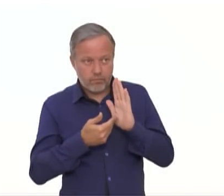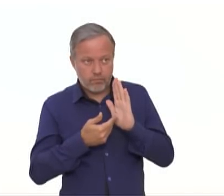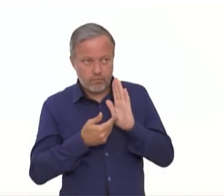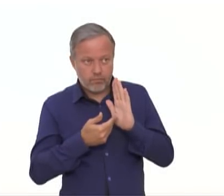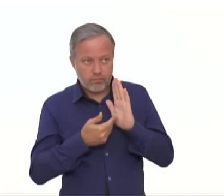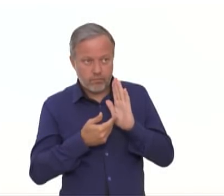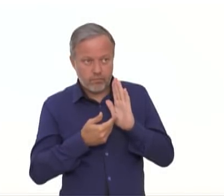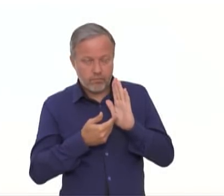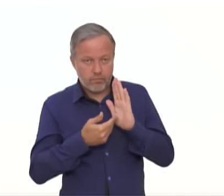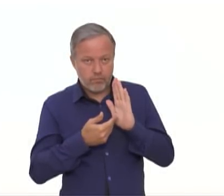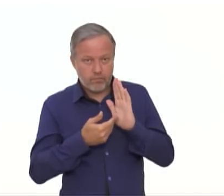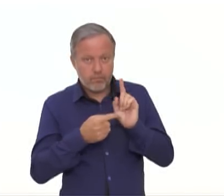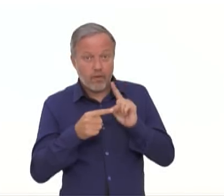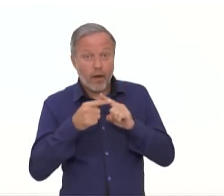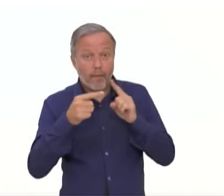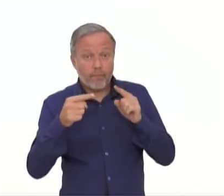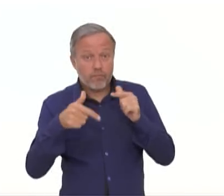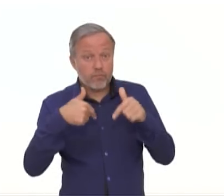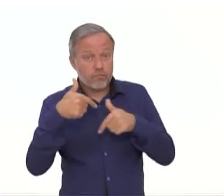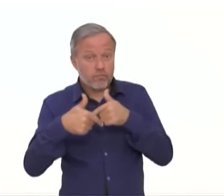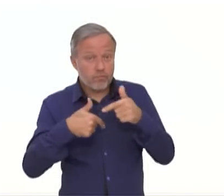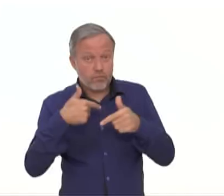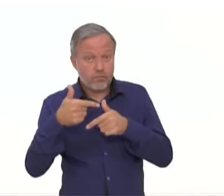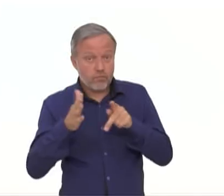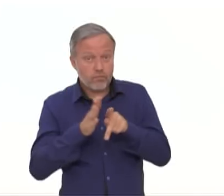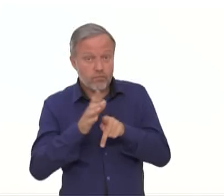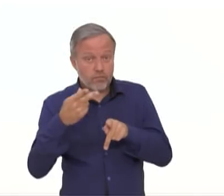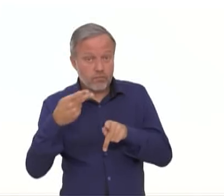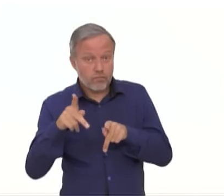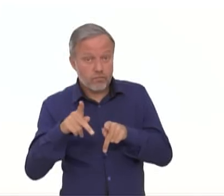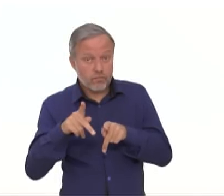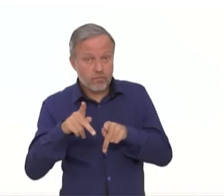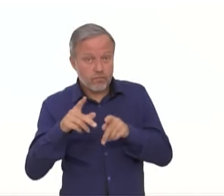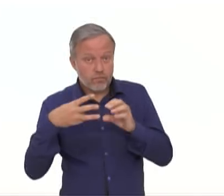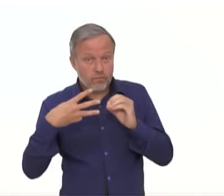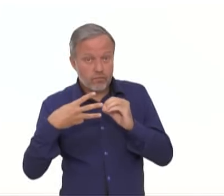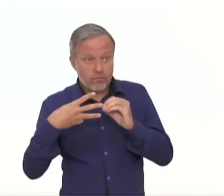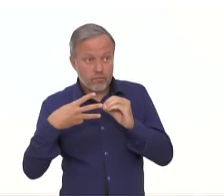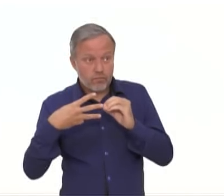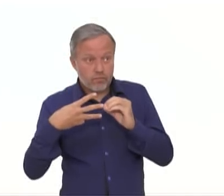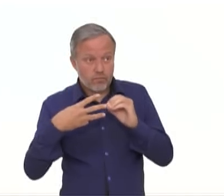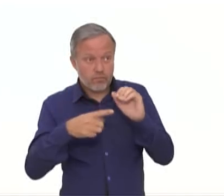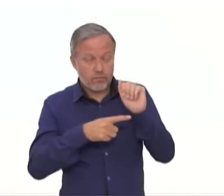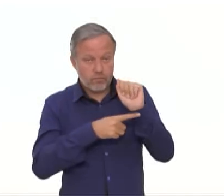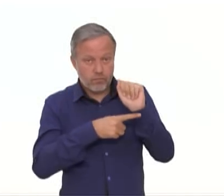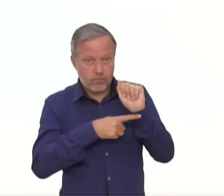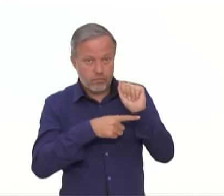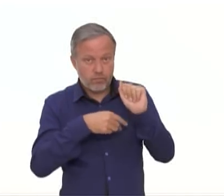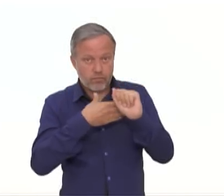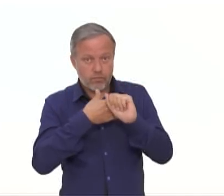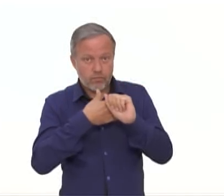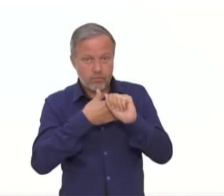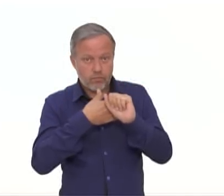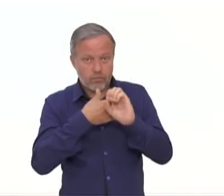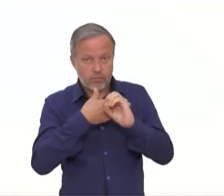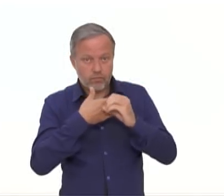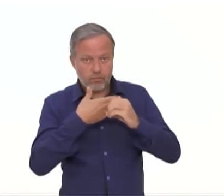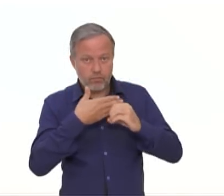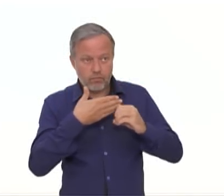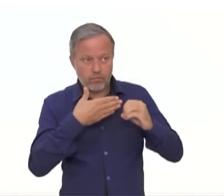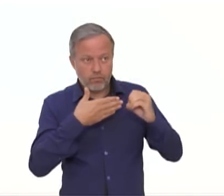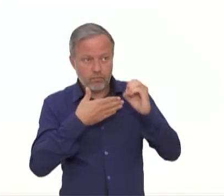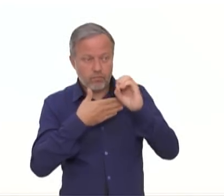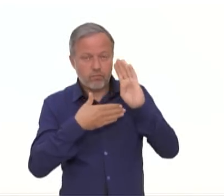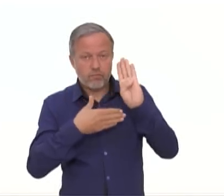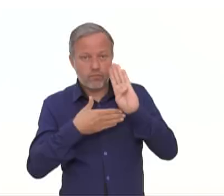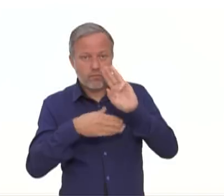vivo e para o funcionamento deste organismo? Então, se você acha que é as organelas, letra A, letra B,